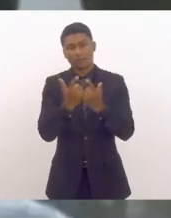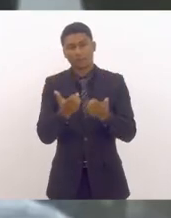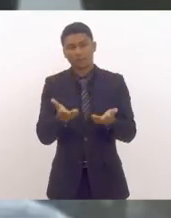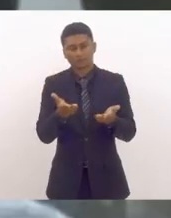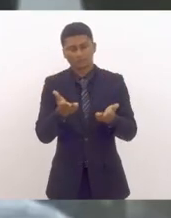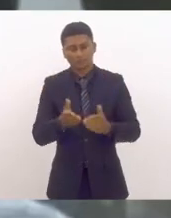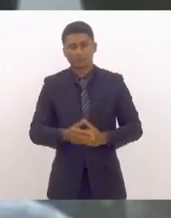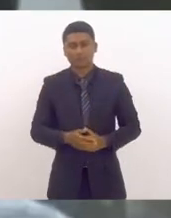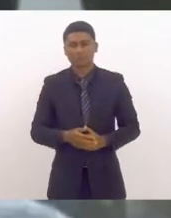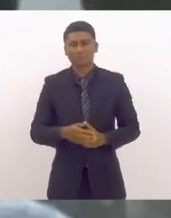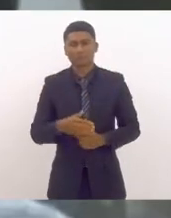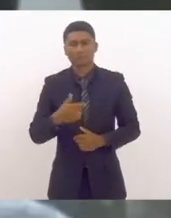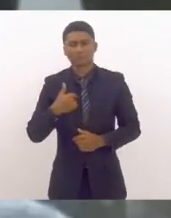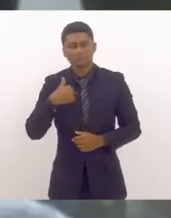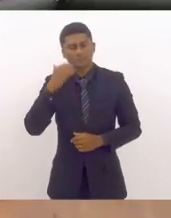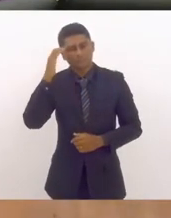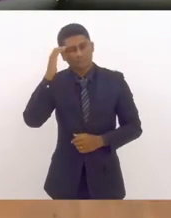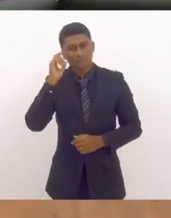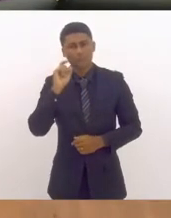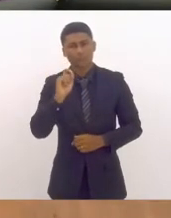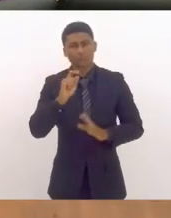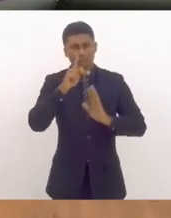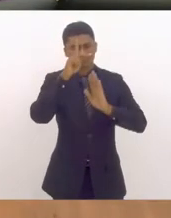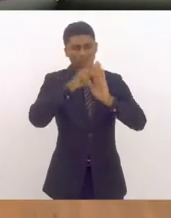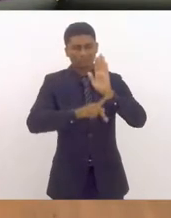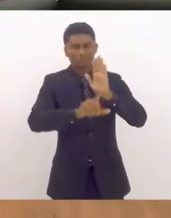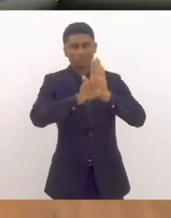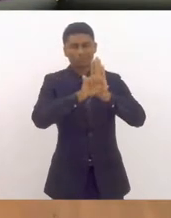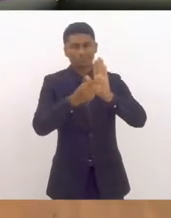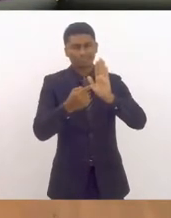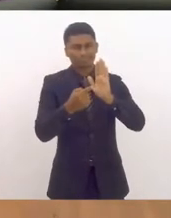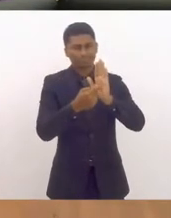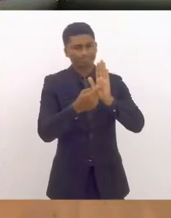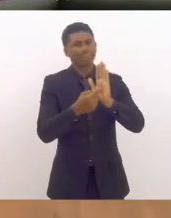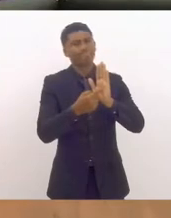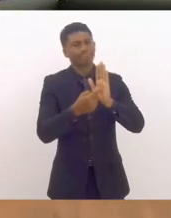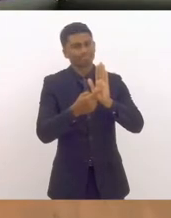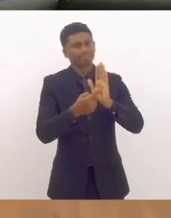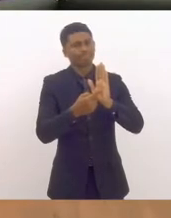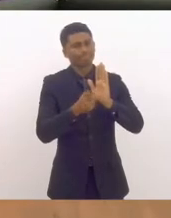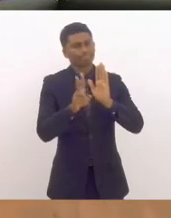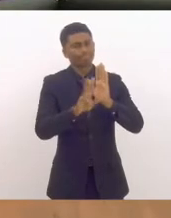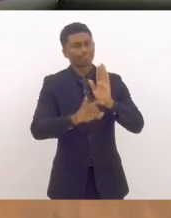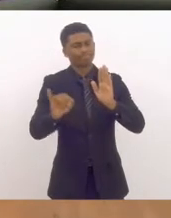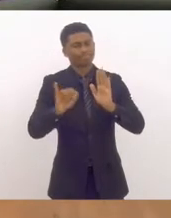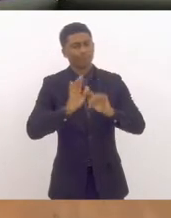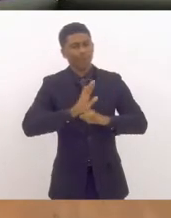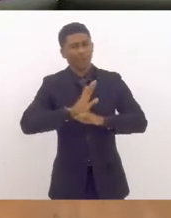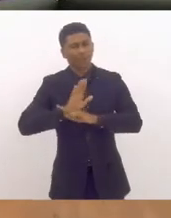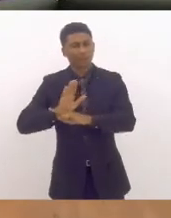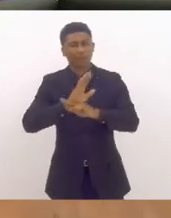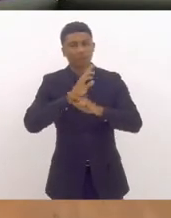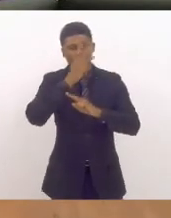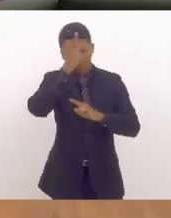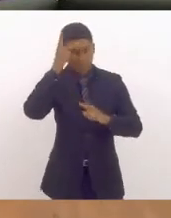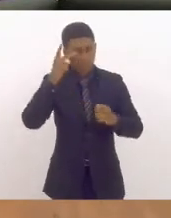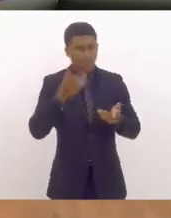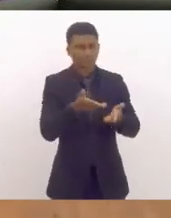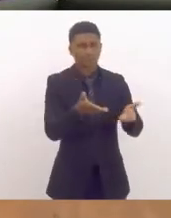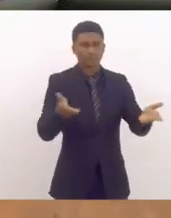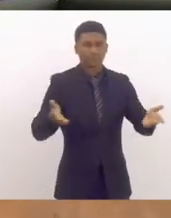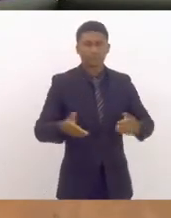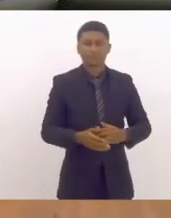eu entendo que esse projeto de lei transformado vai corrigir as condições de muita gente. E eu dou esse